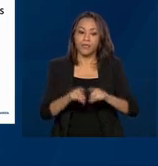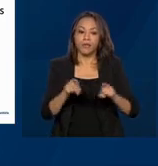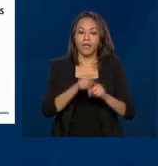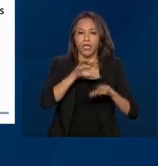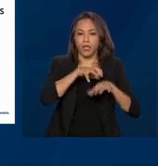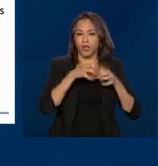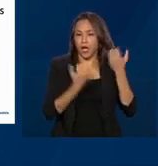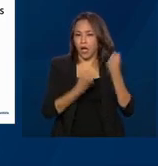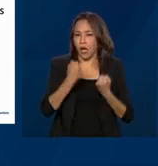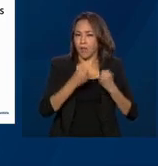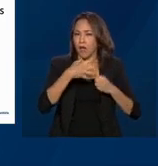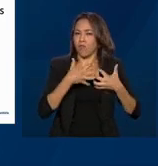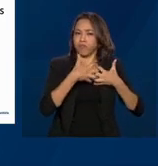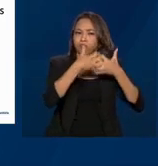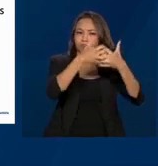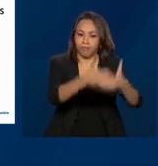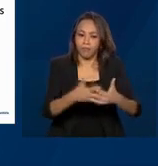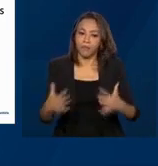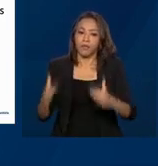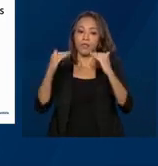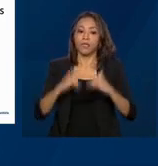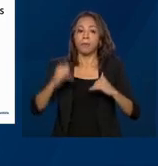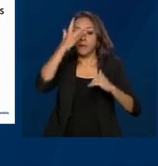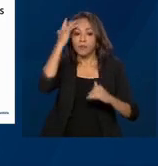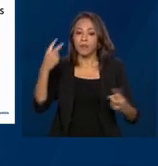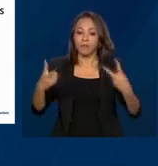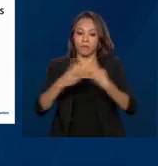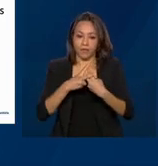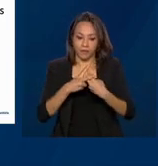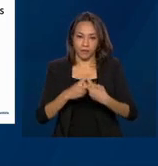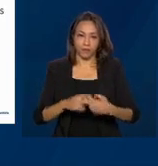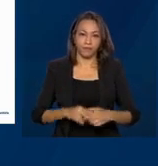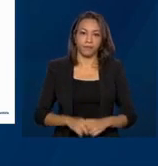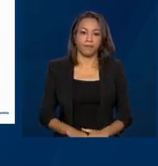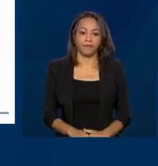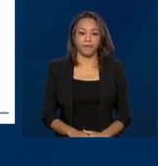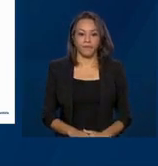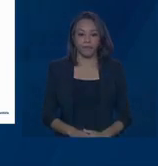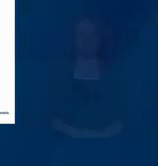carga, população privada de liberdade.